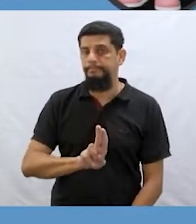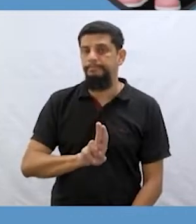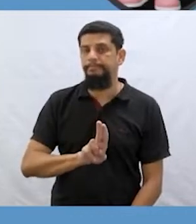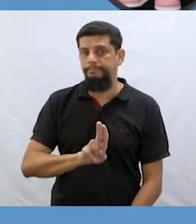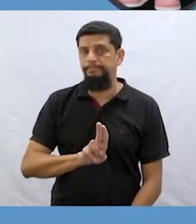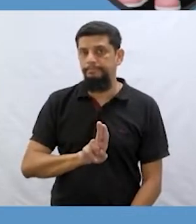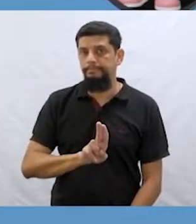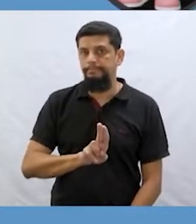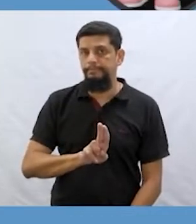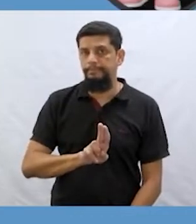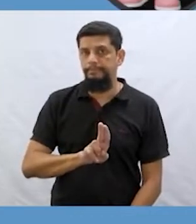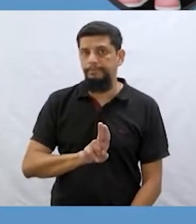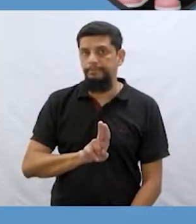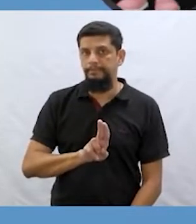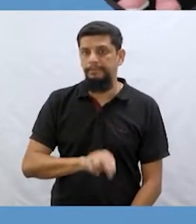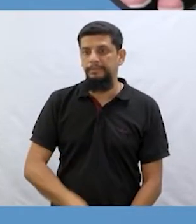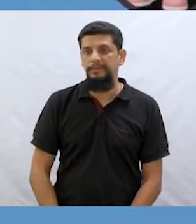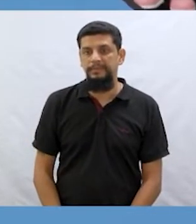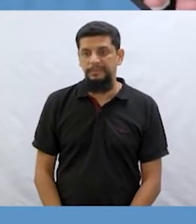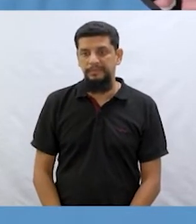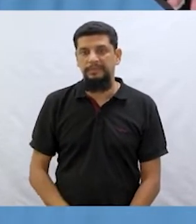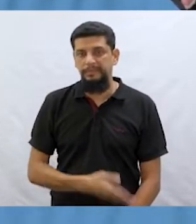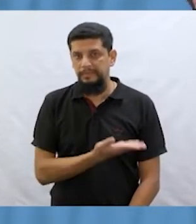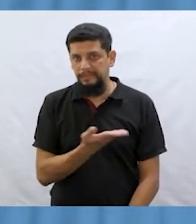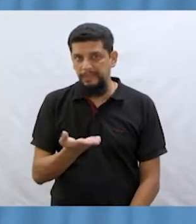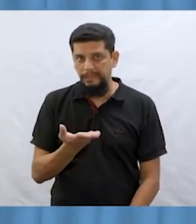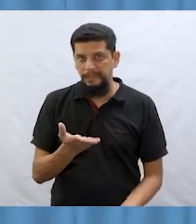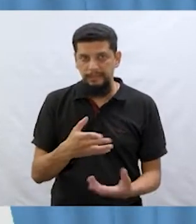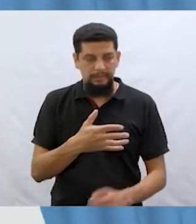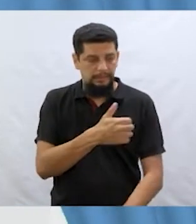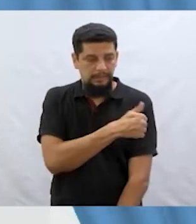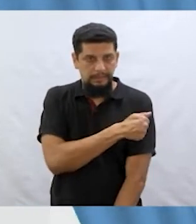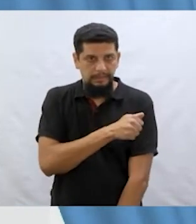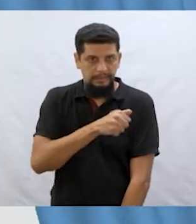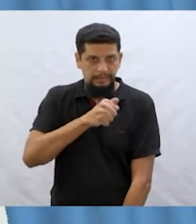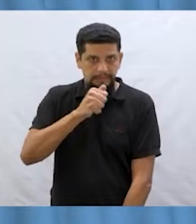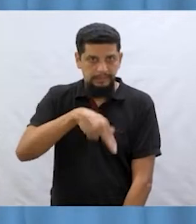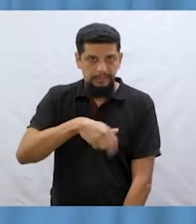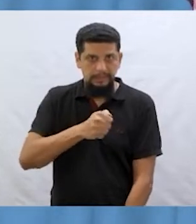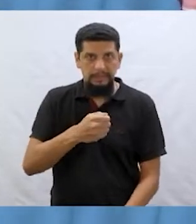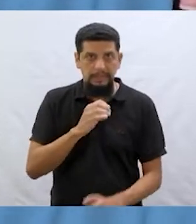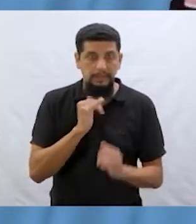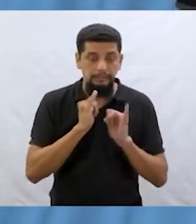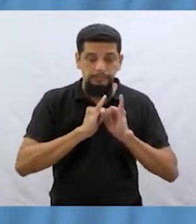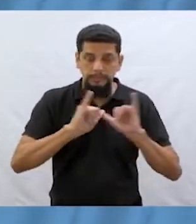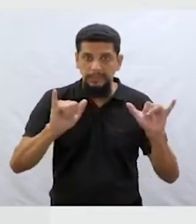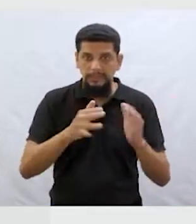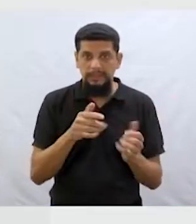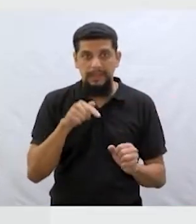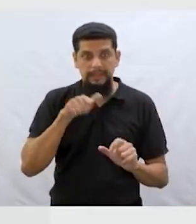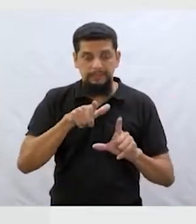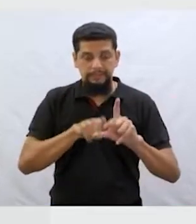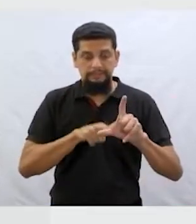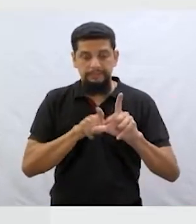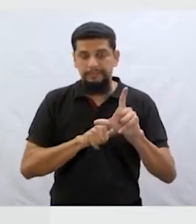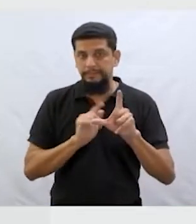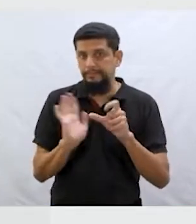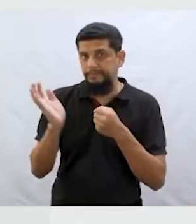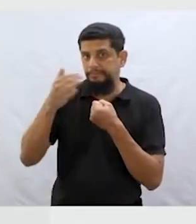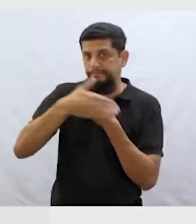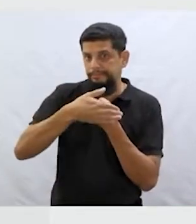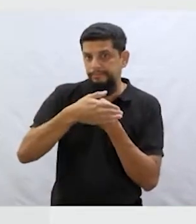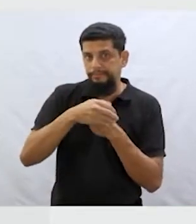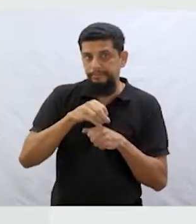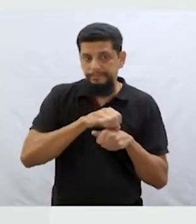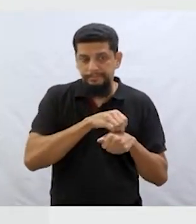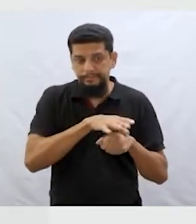U. Isso, é a letra U, Ana. Era isso que você queria nos contar? É, essa era a letra secreta e